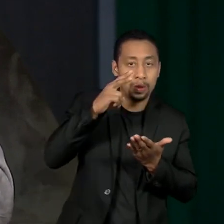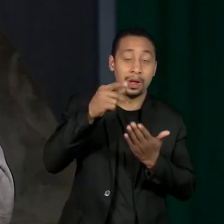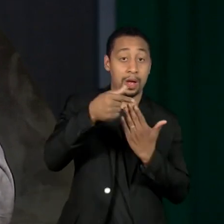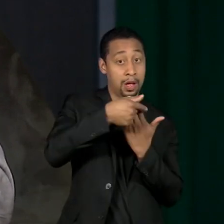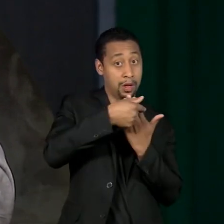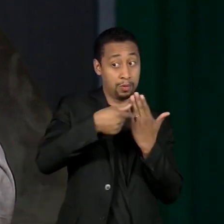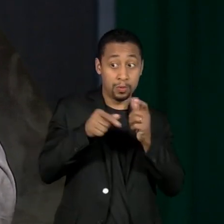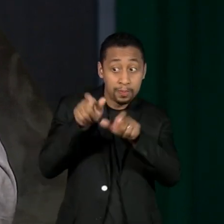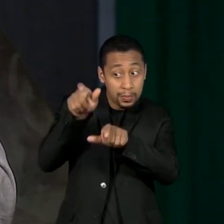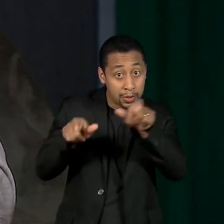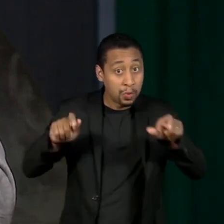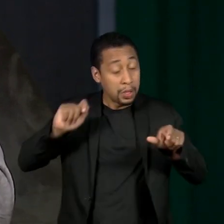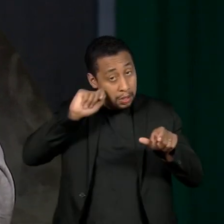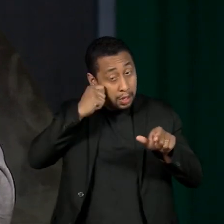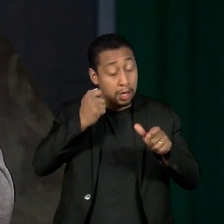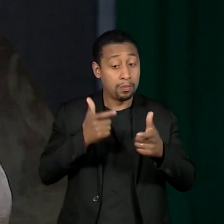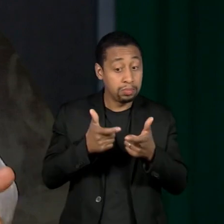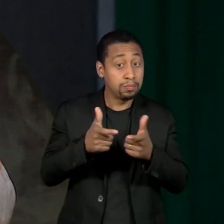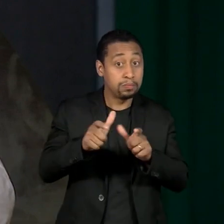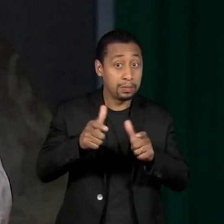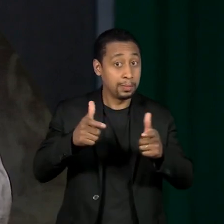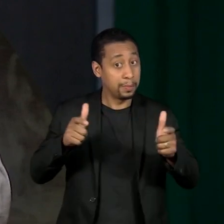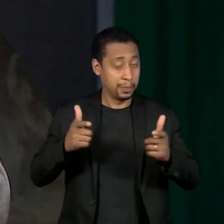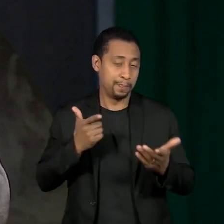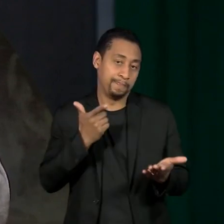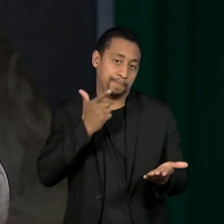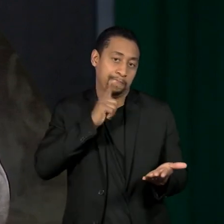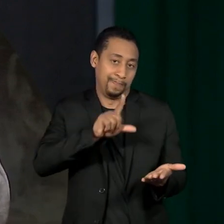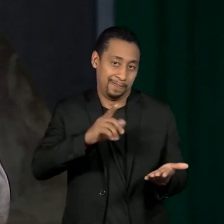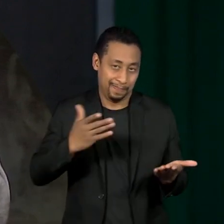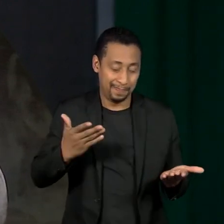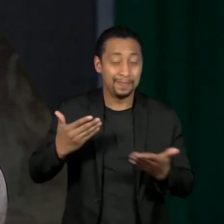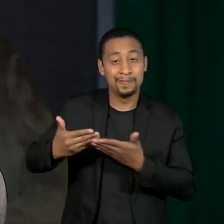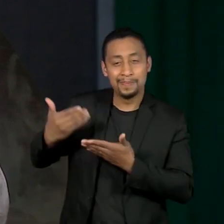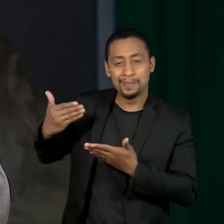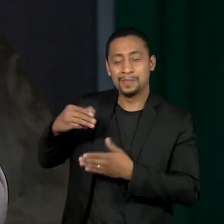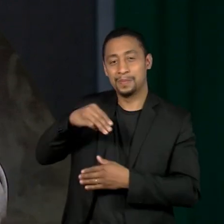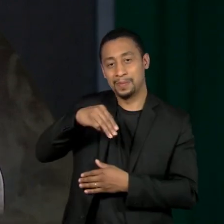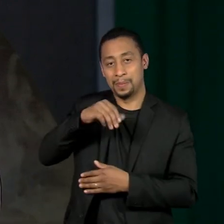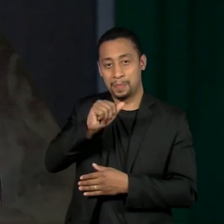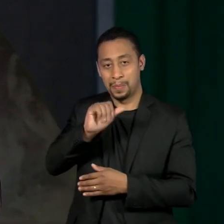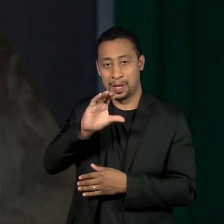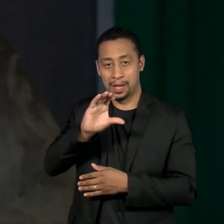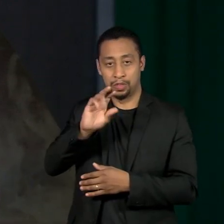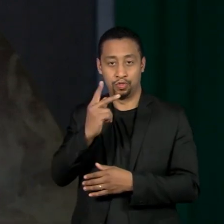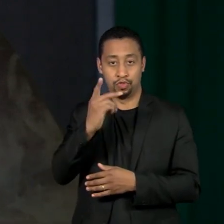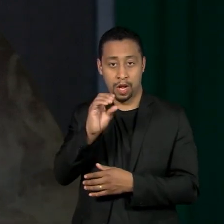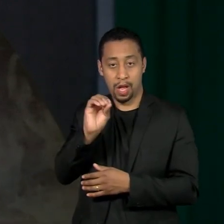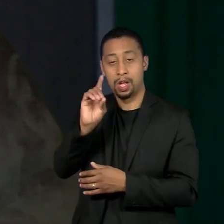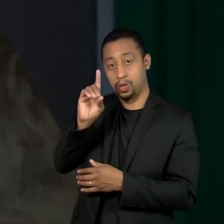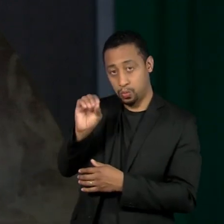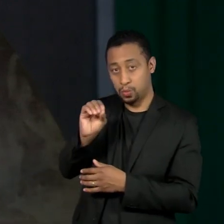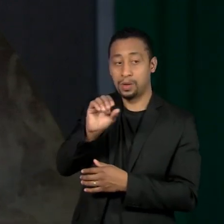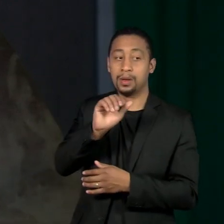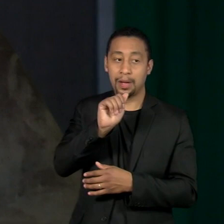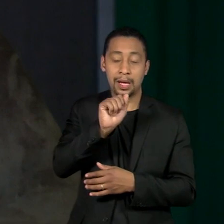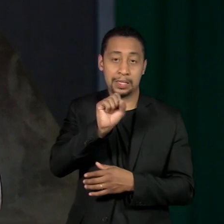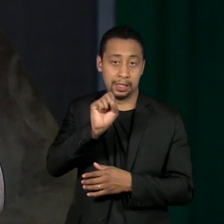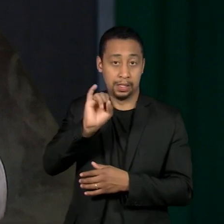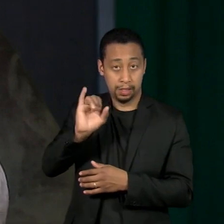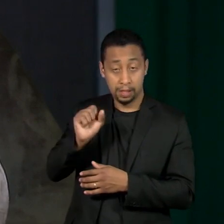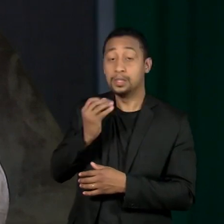têm ganhado mais espaço. Como já dizia Machado de Assis, um dos maiores escritores negros da história do nosso